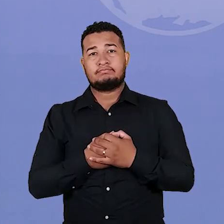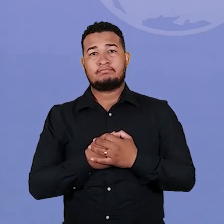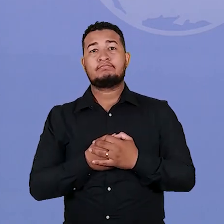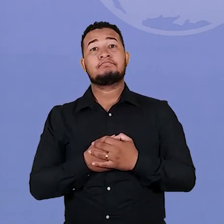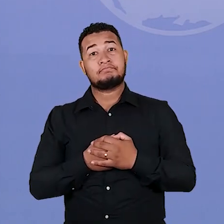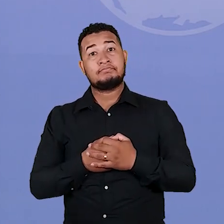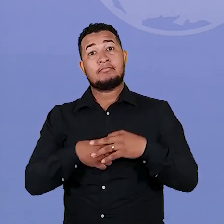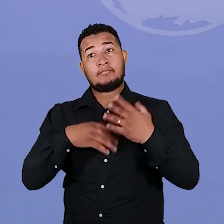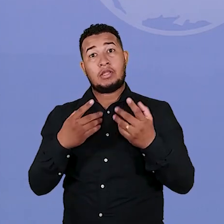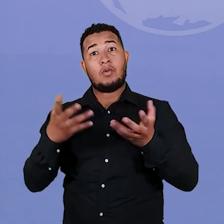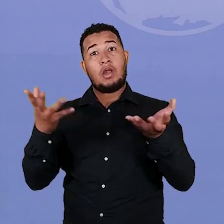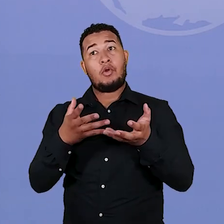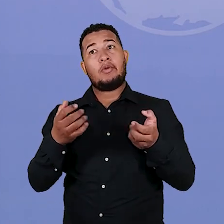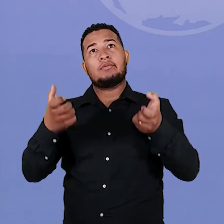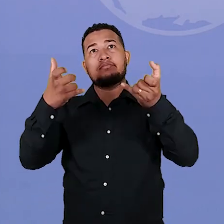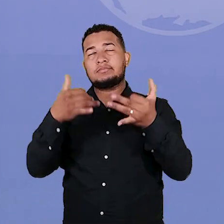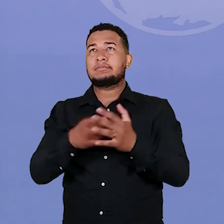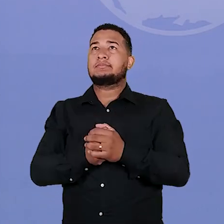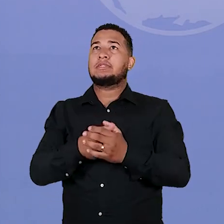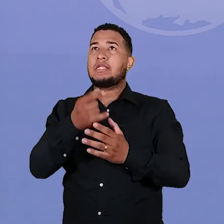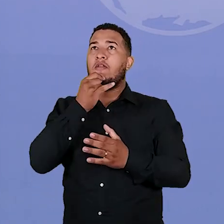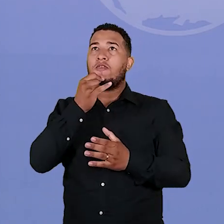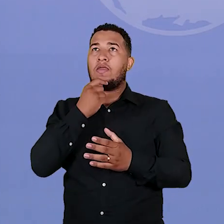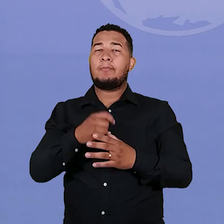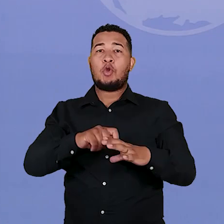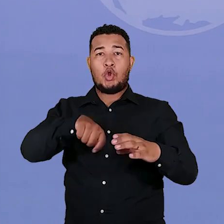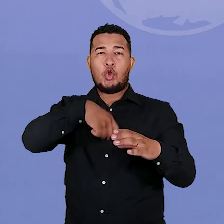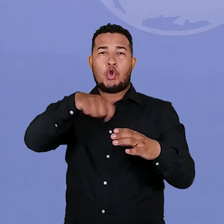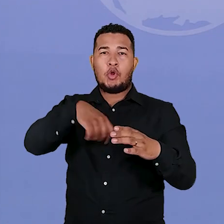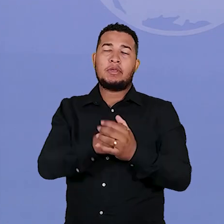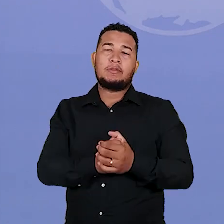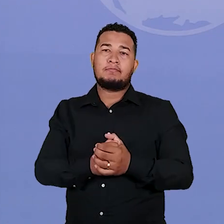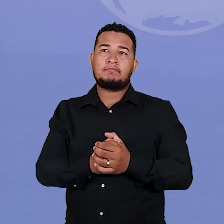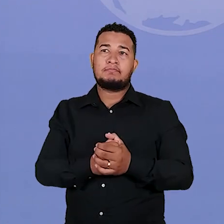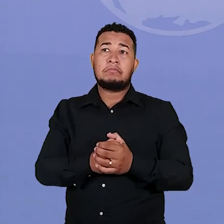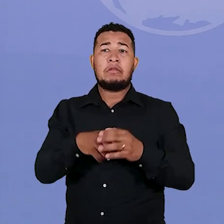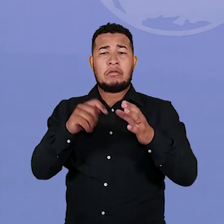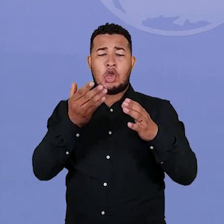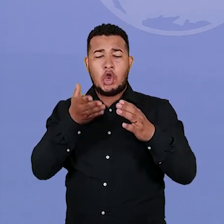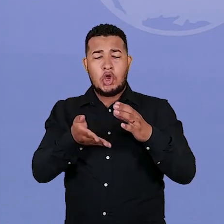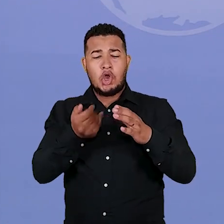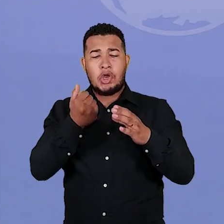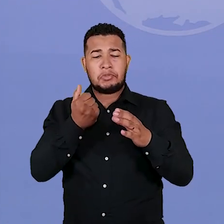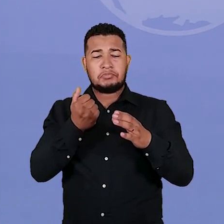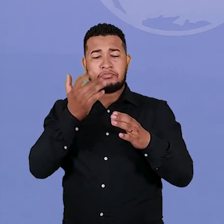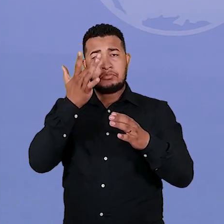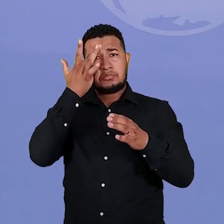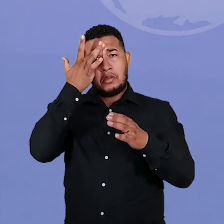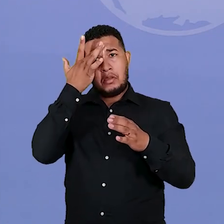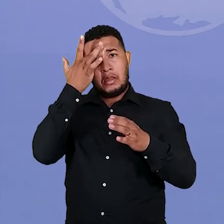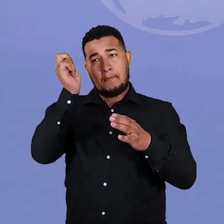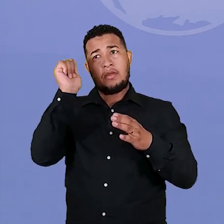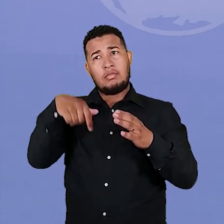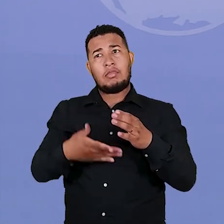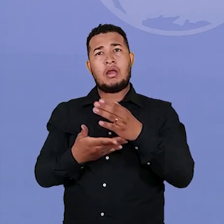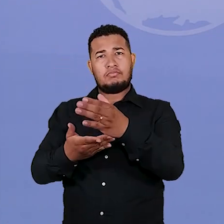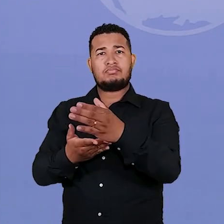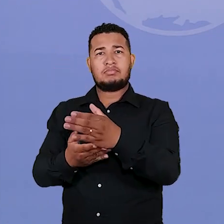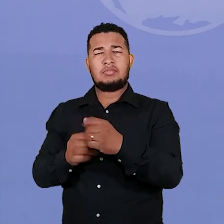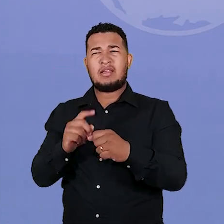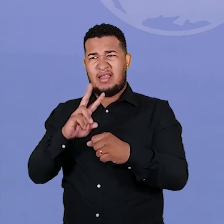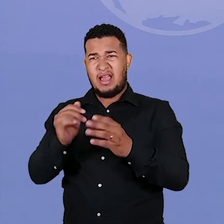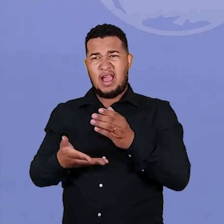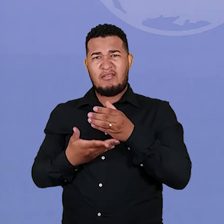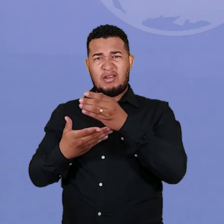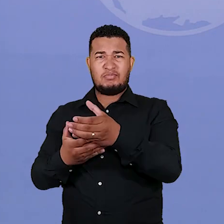Agora, vamos ver, assim, você vai fazer uma comida. Tá, sobrou para amanhã. Você vai deixar ela em cima do